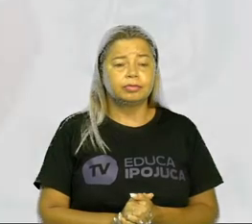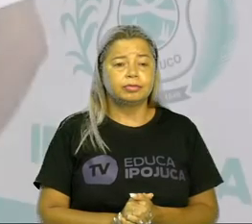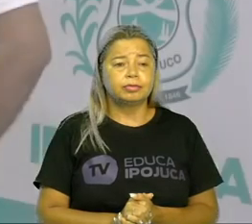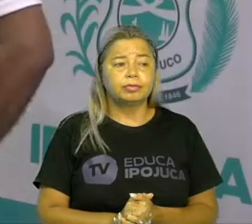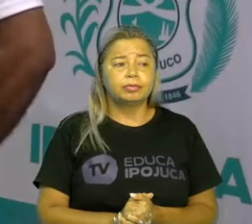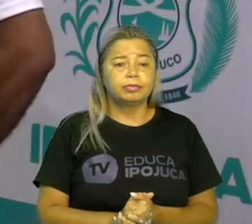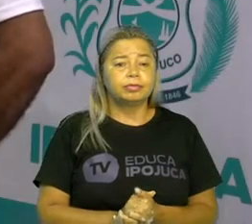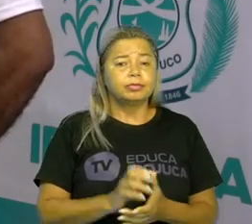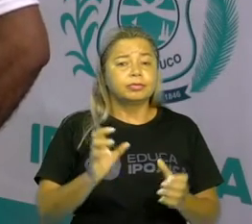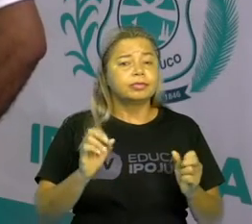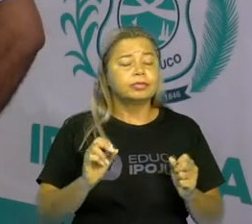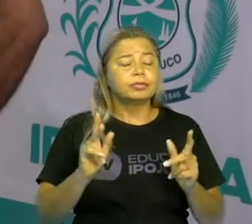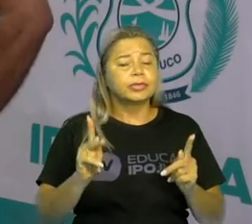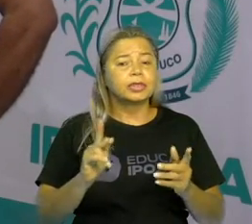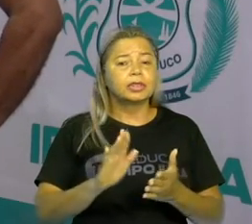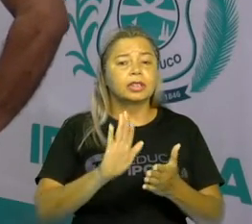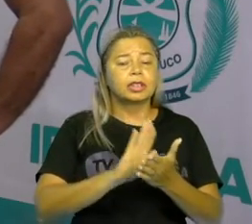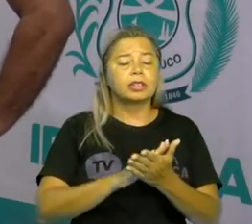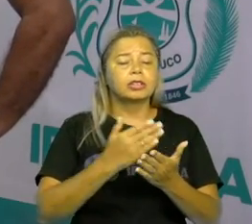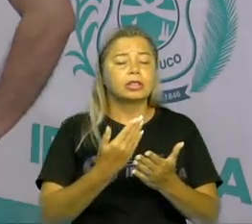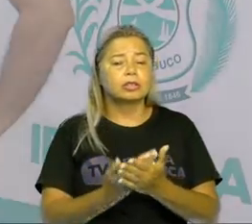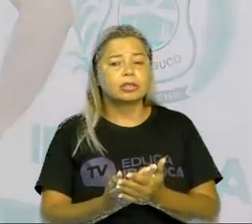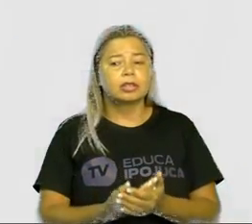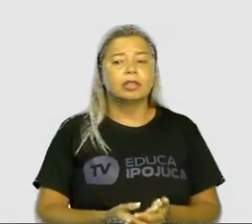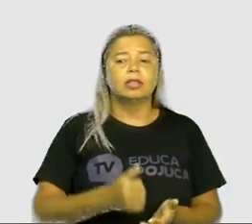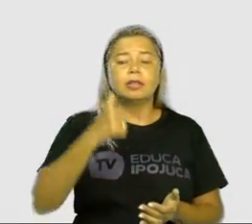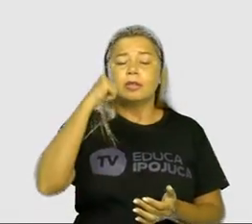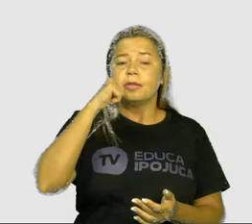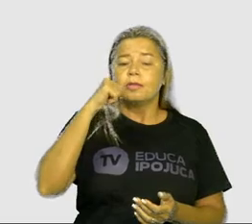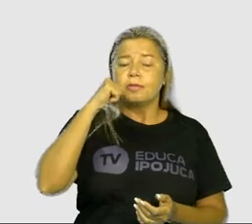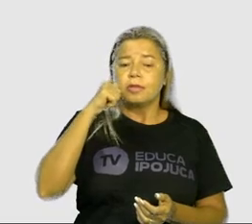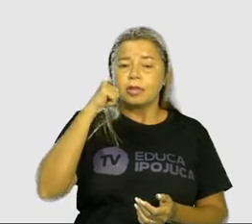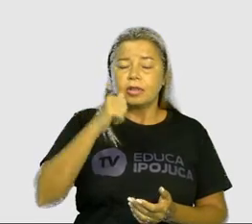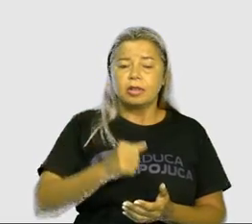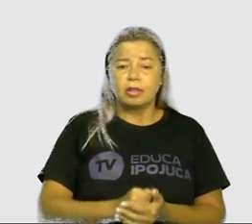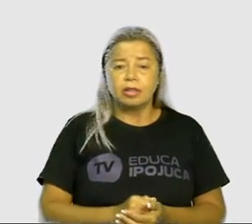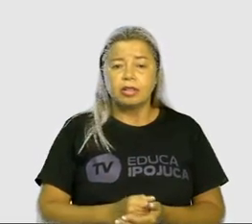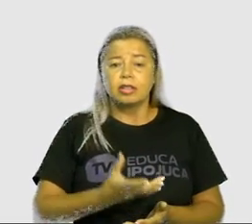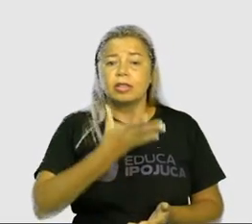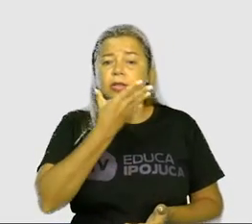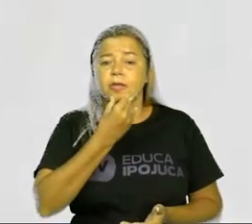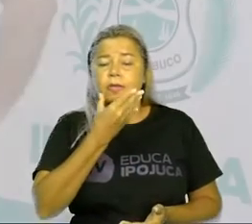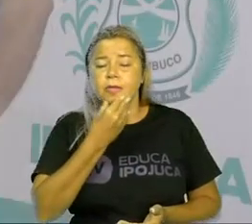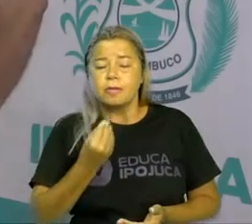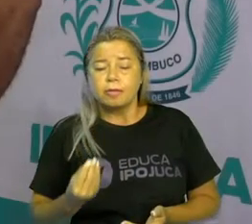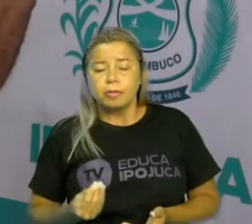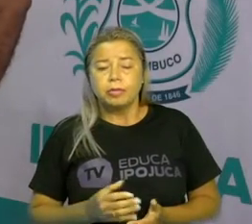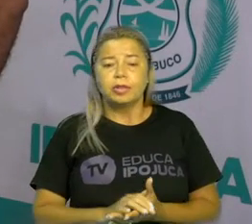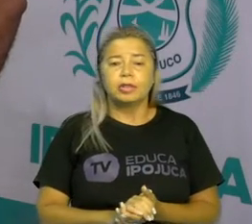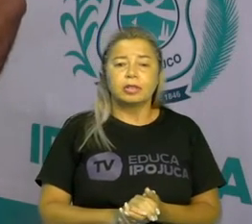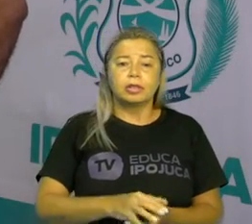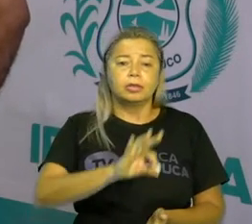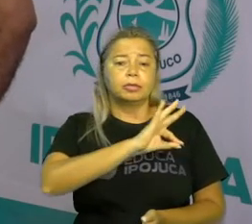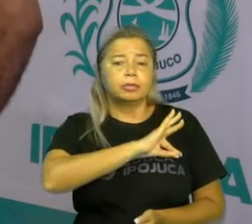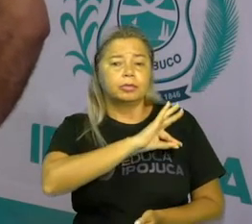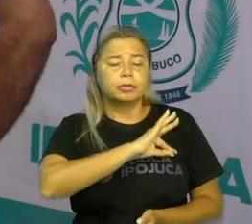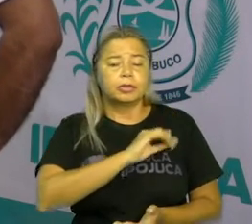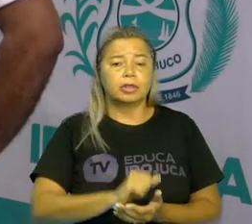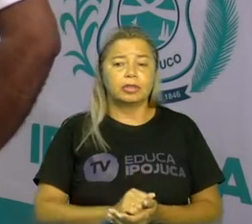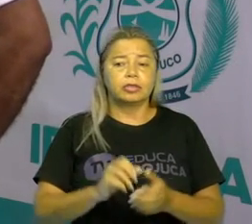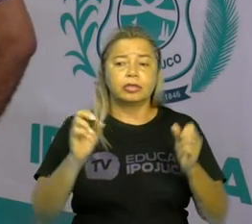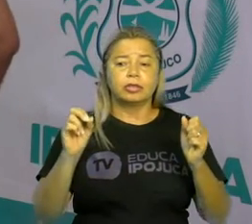policeman. Ok? E as traduções, mulheres, homens e policiais. Tá tranquilo,